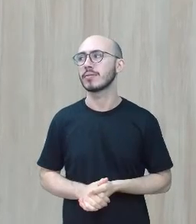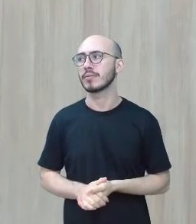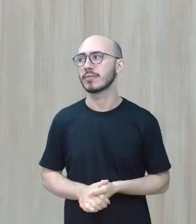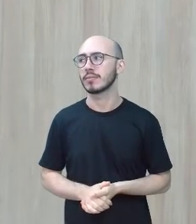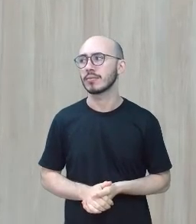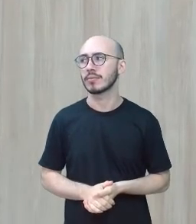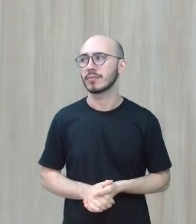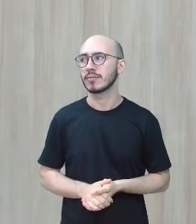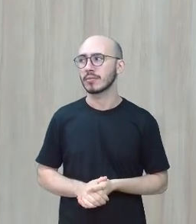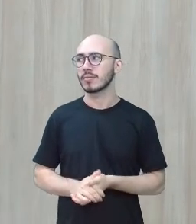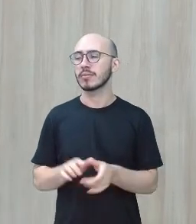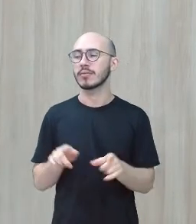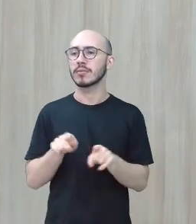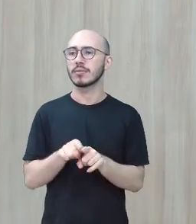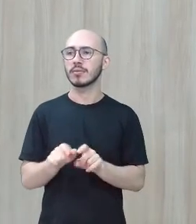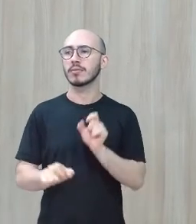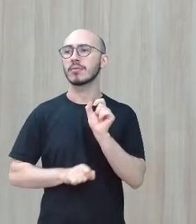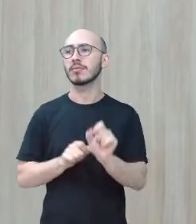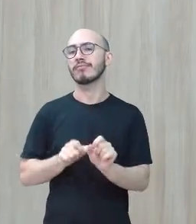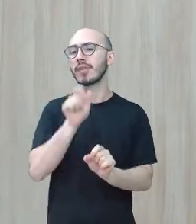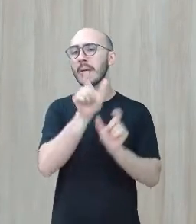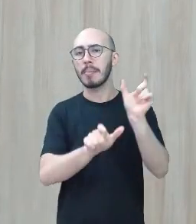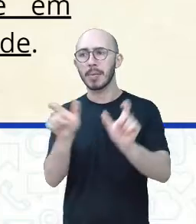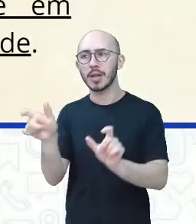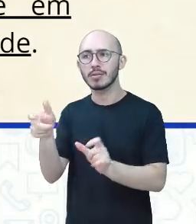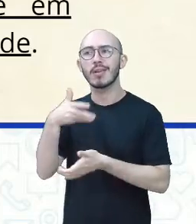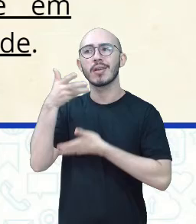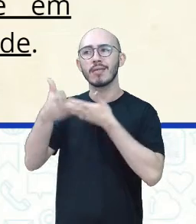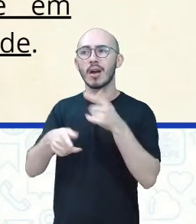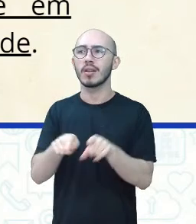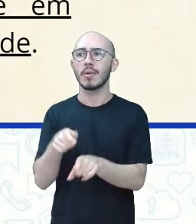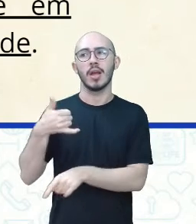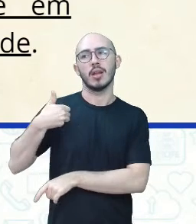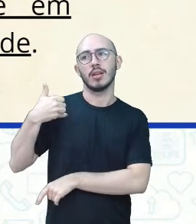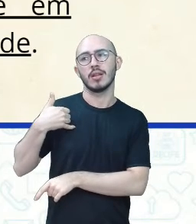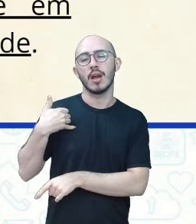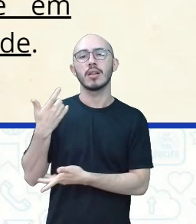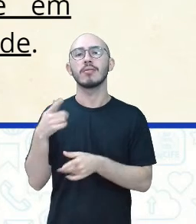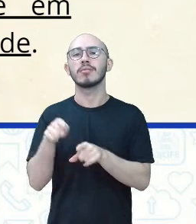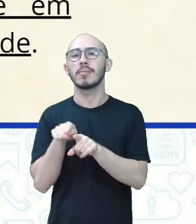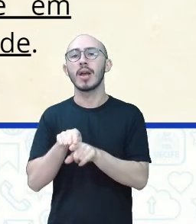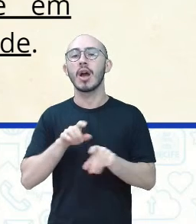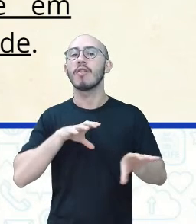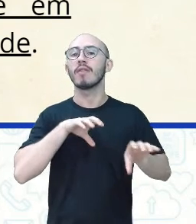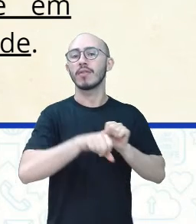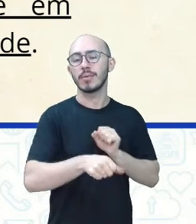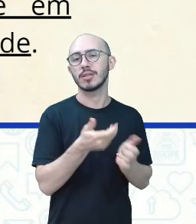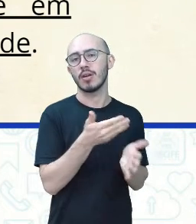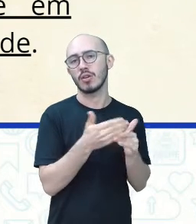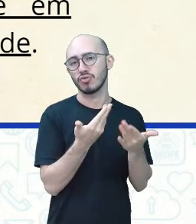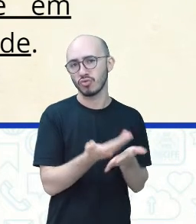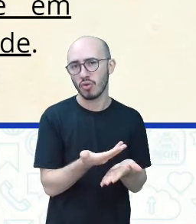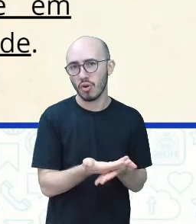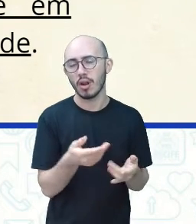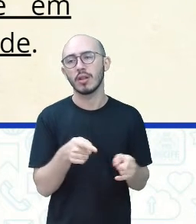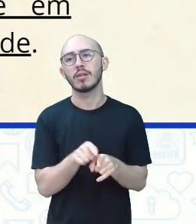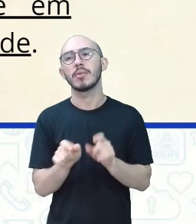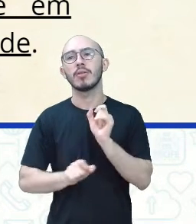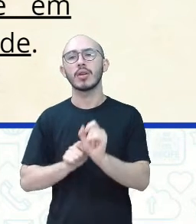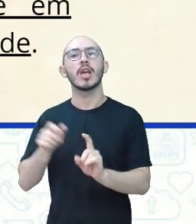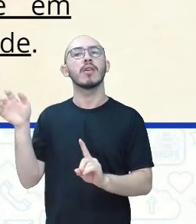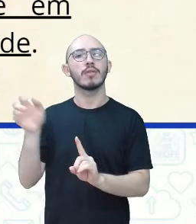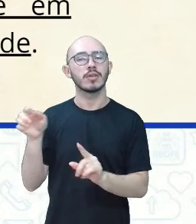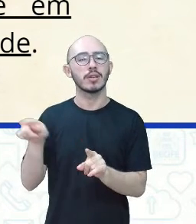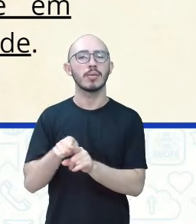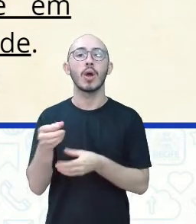As particularidades de cada falante, como sua idade, seu nível de escolaridade, também impacta na forma como esse